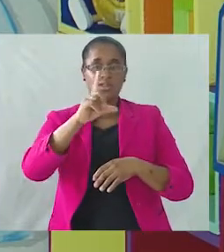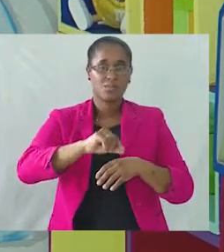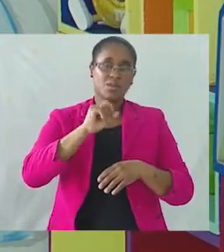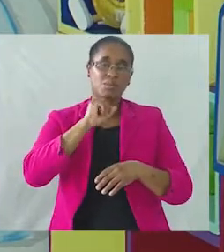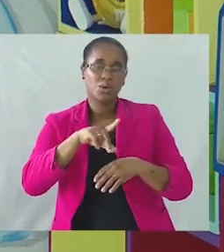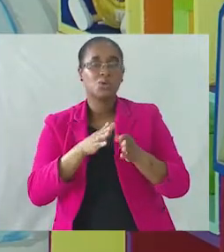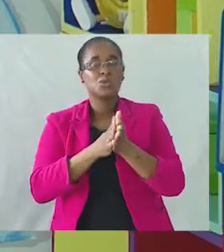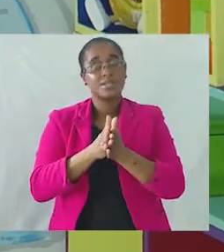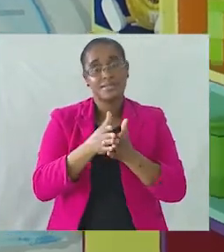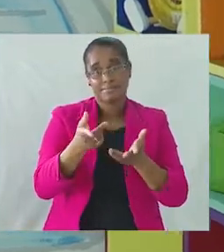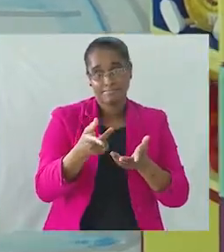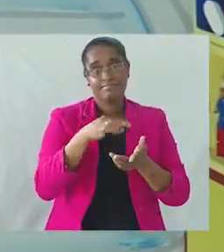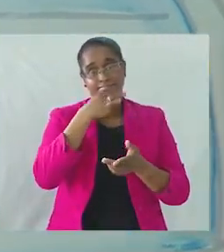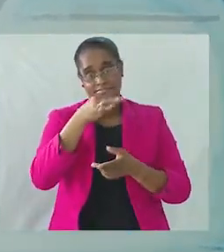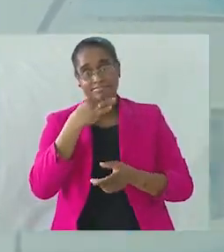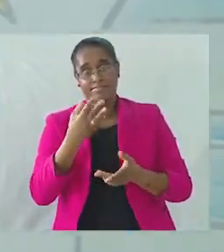podem usar